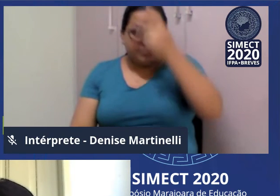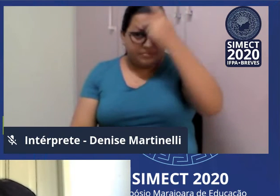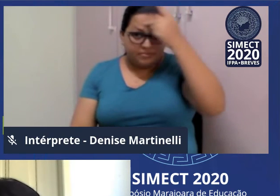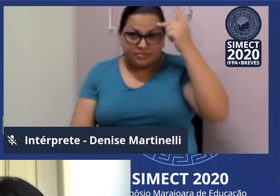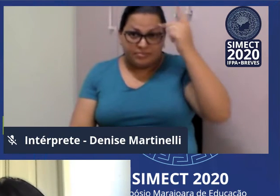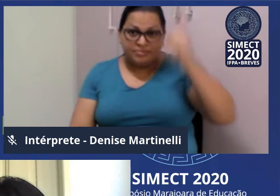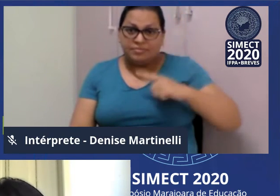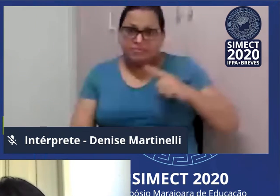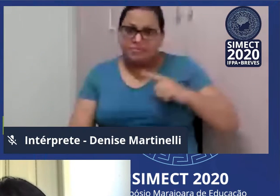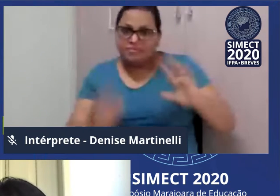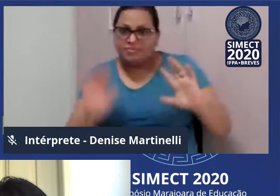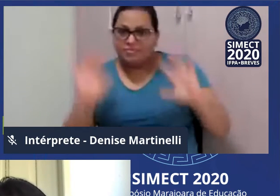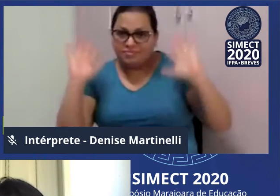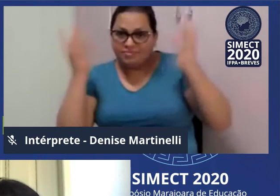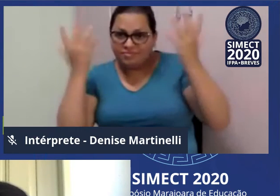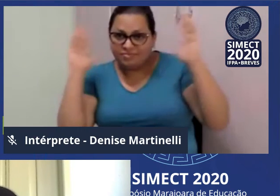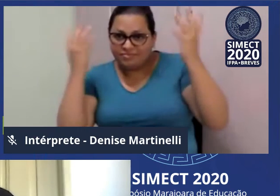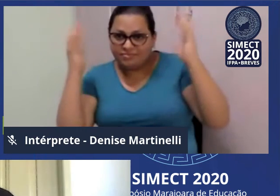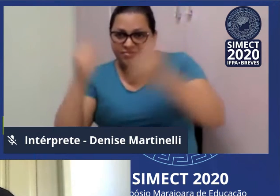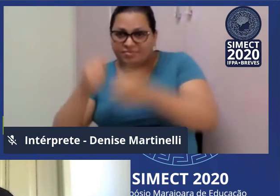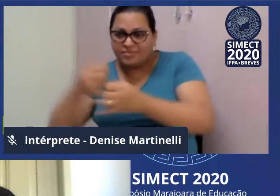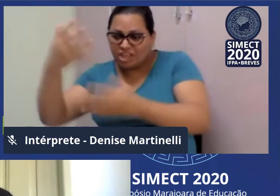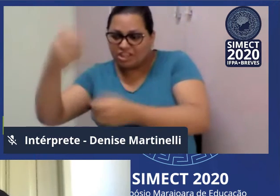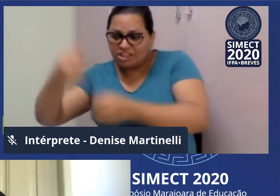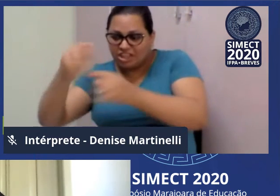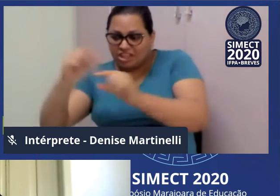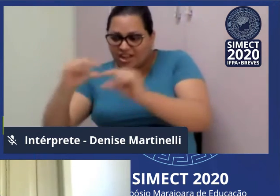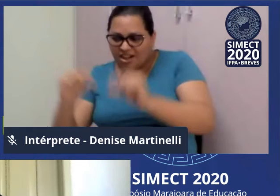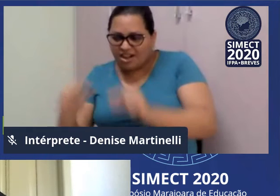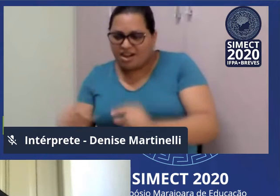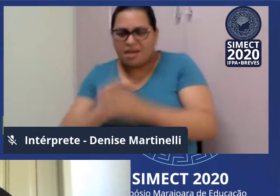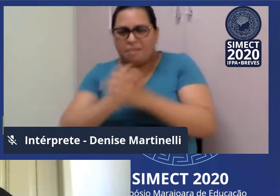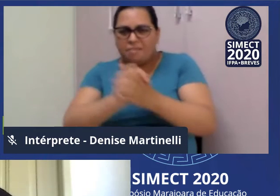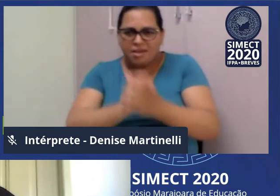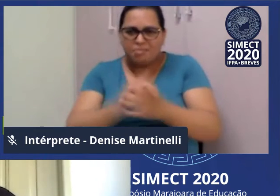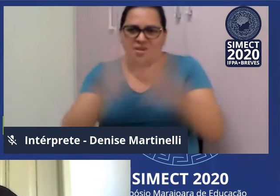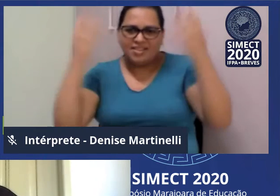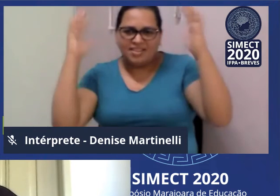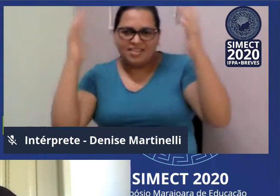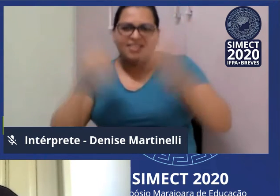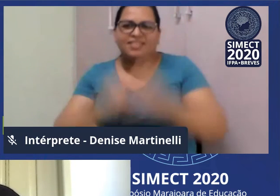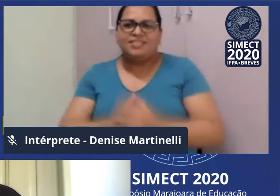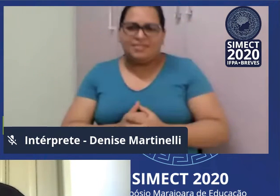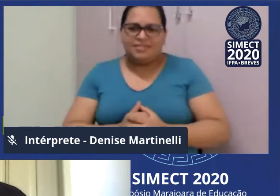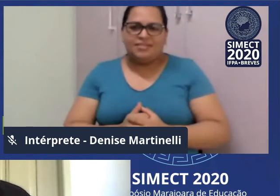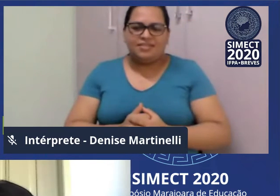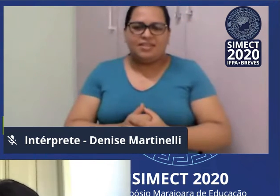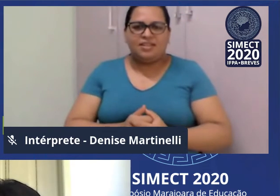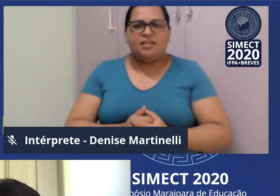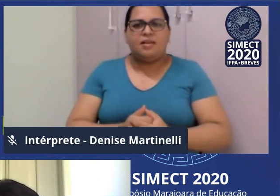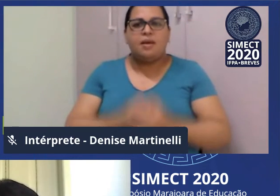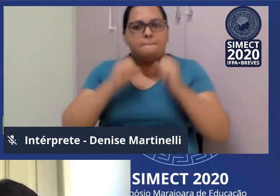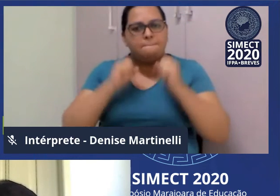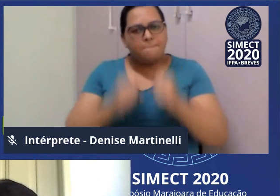em outras edições do evento possa acontecer mais palestras relacionadas a esse tema,